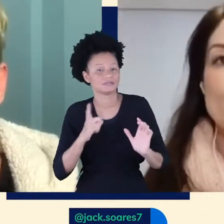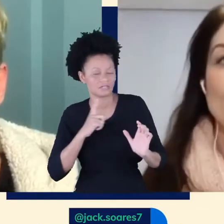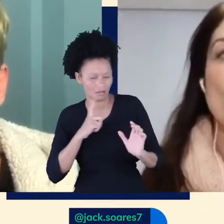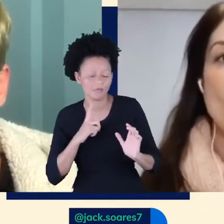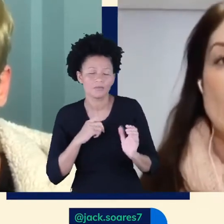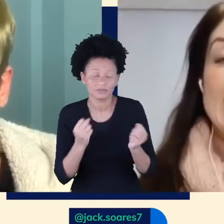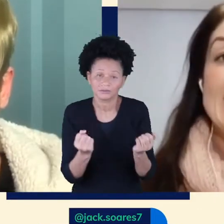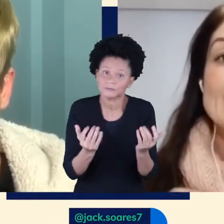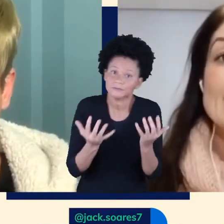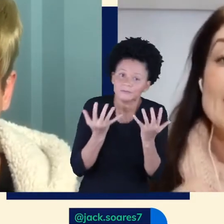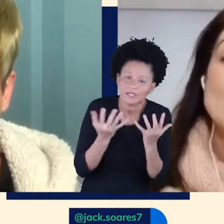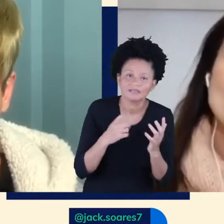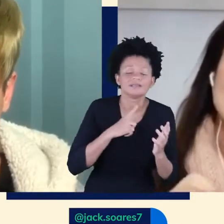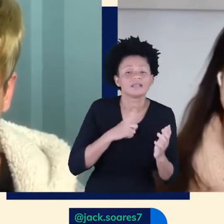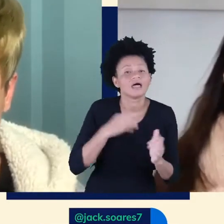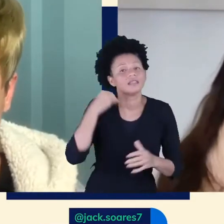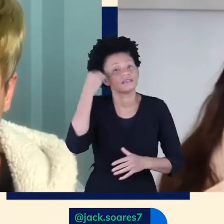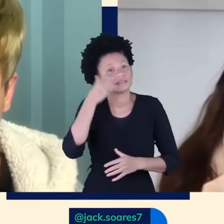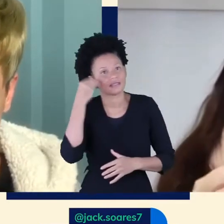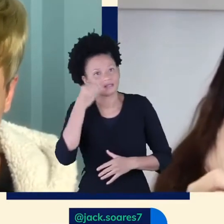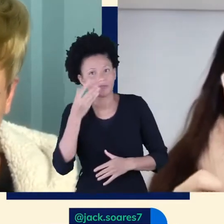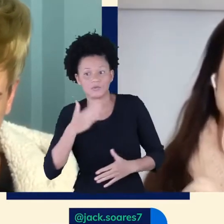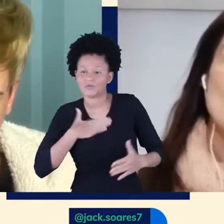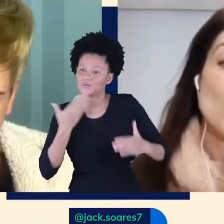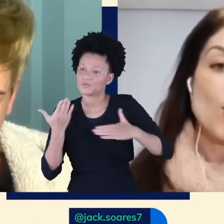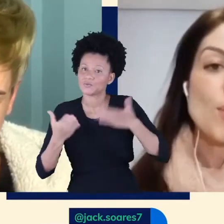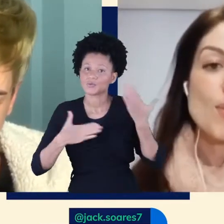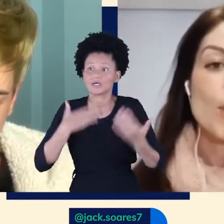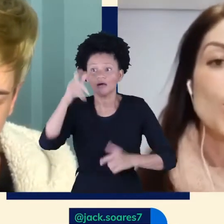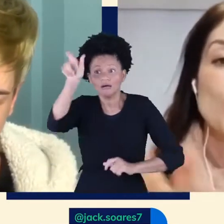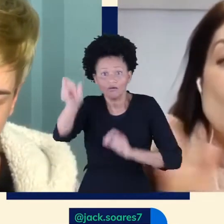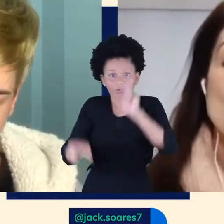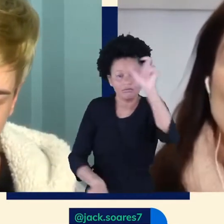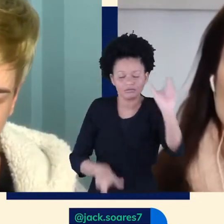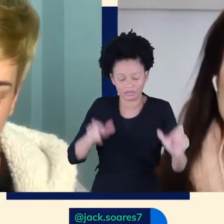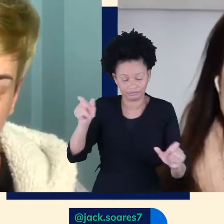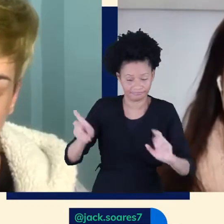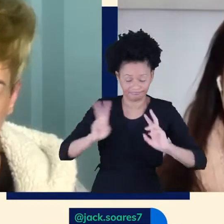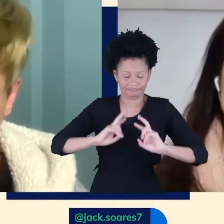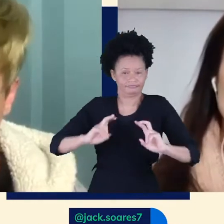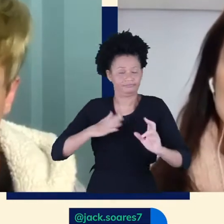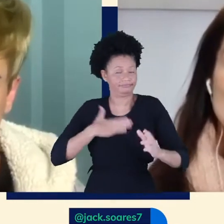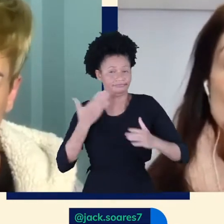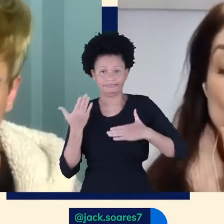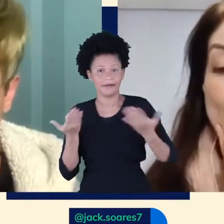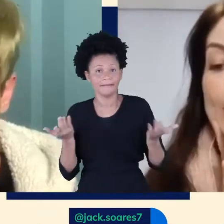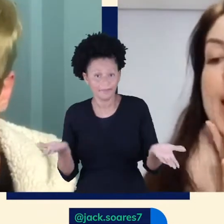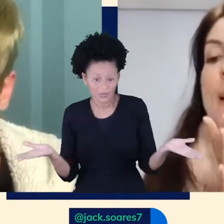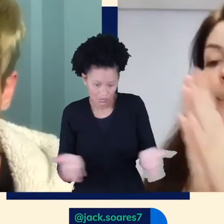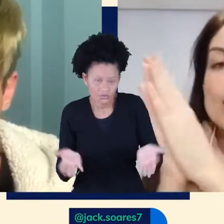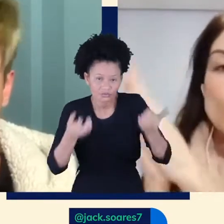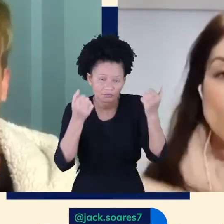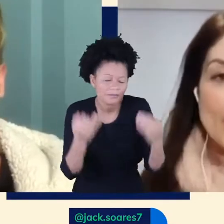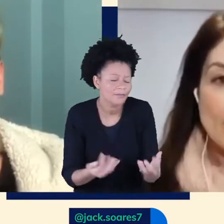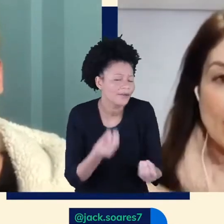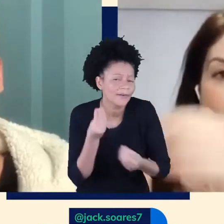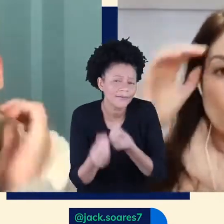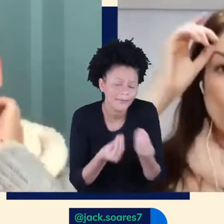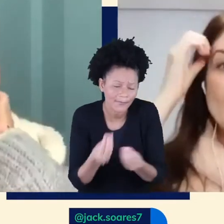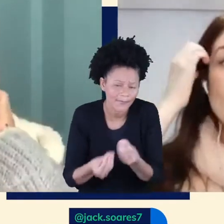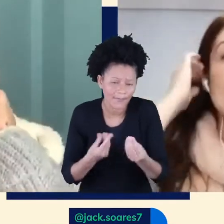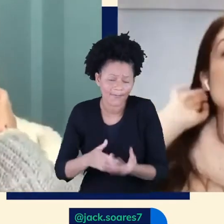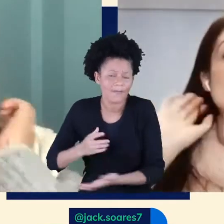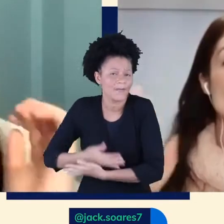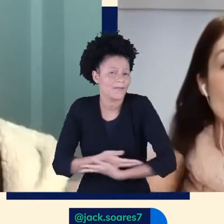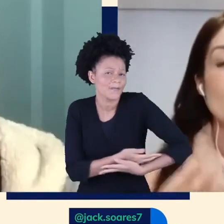em que se aflora. Existem experiências que muitas vezes assustam os adultos e a gente vai falar bastante sobre elas hoje. Mas um bebê,